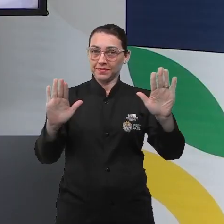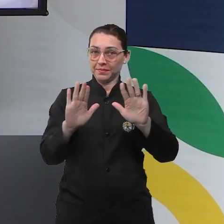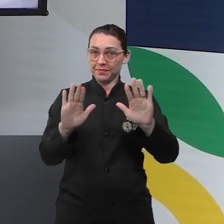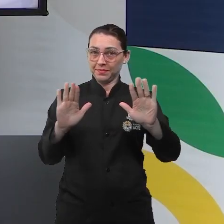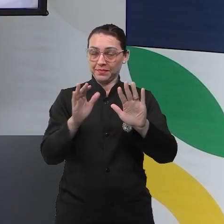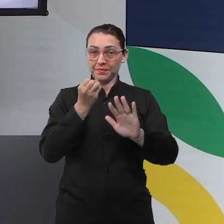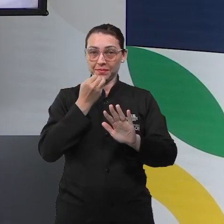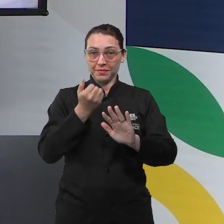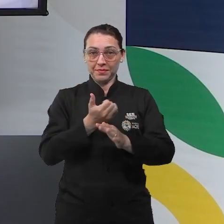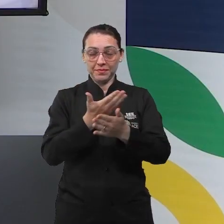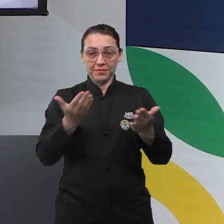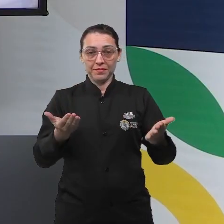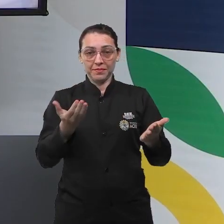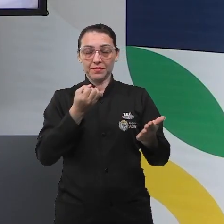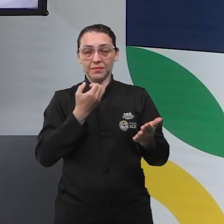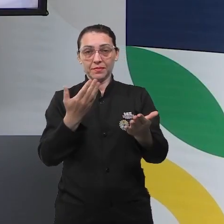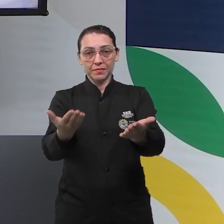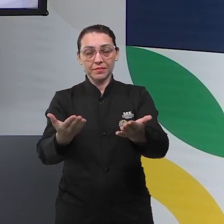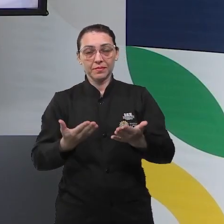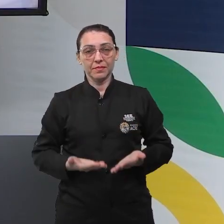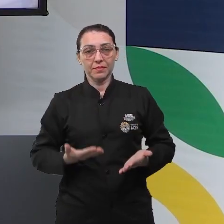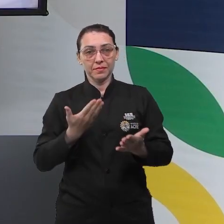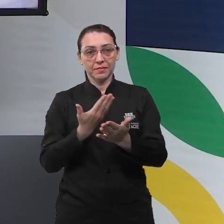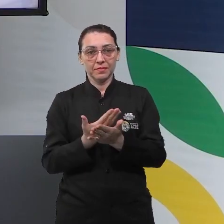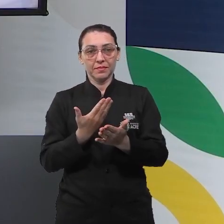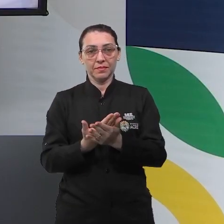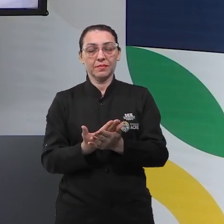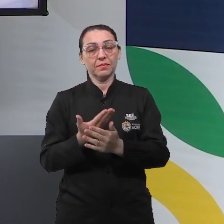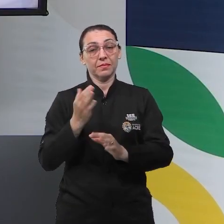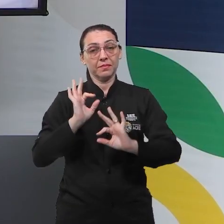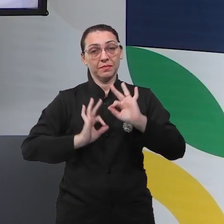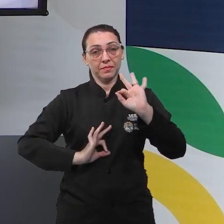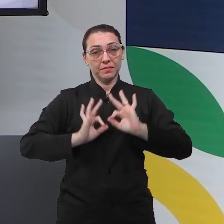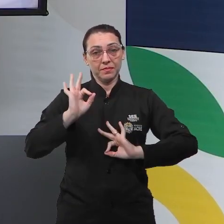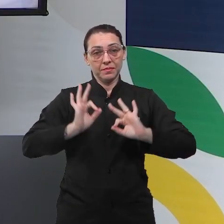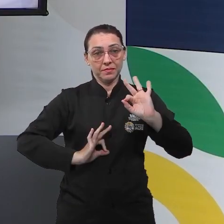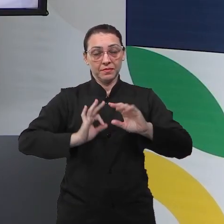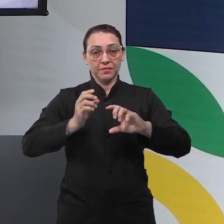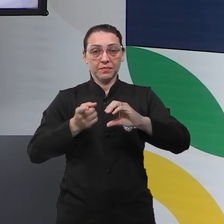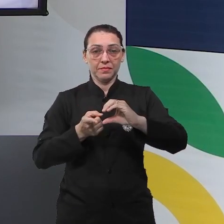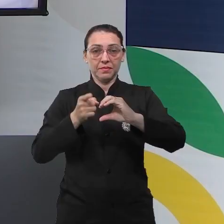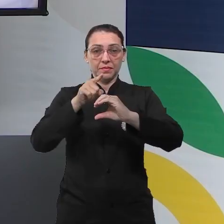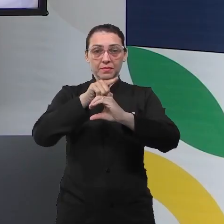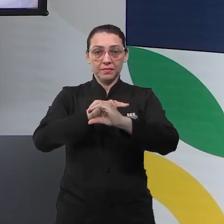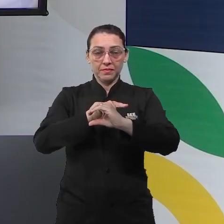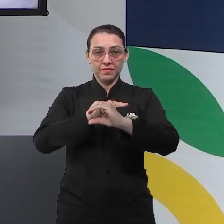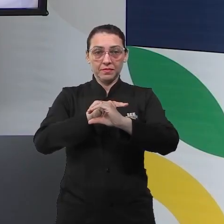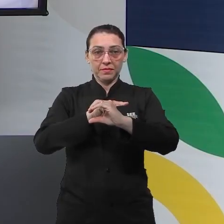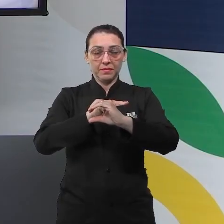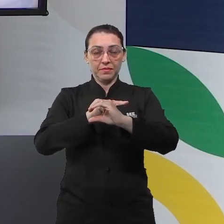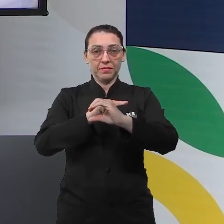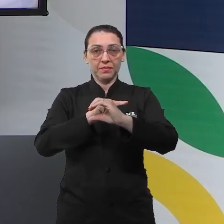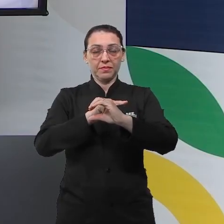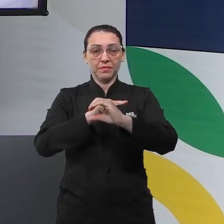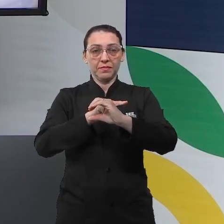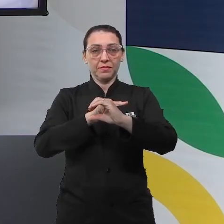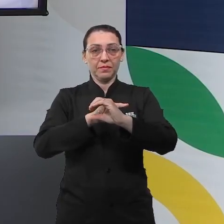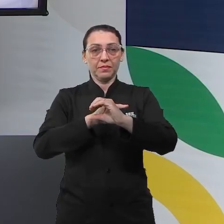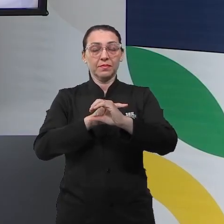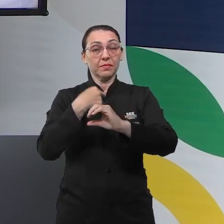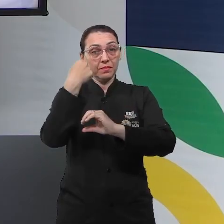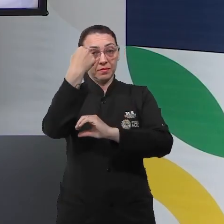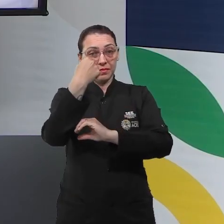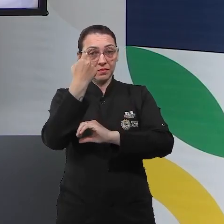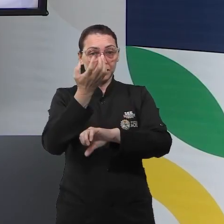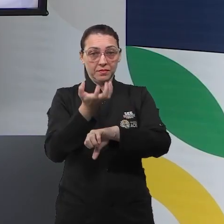Olá, galera, tudo bem? Sejam bem-vindos à nossa aula preparatória para o Enseja, no que tange aí a língua